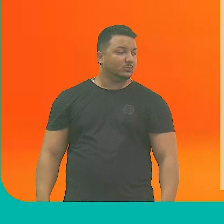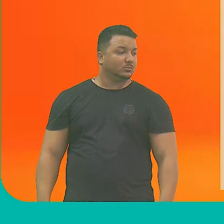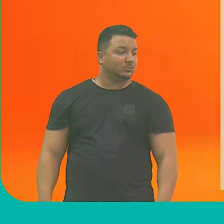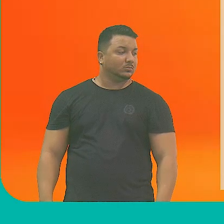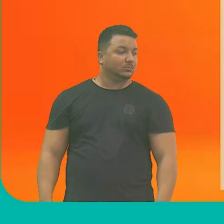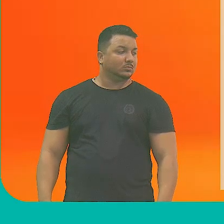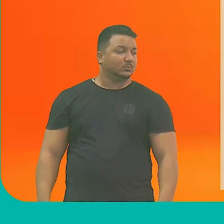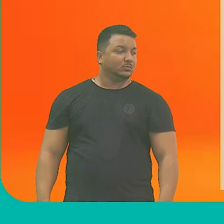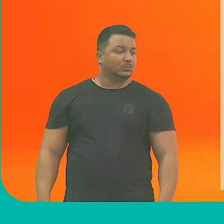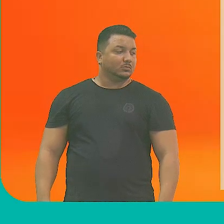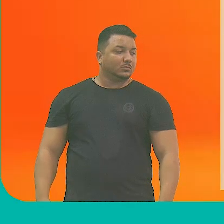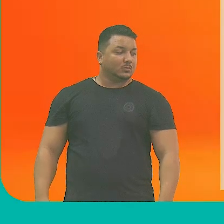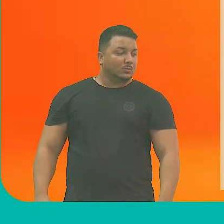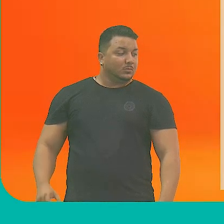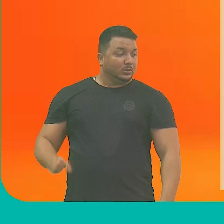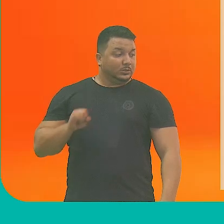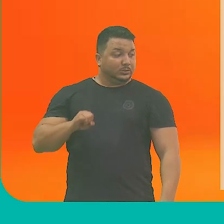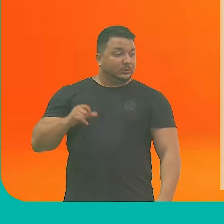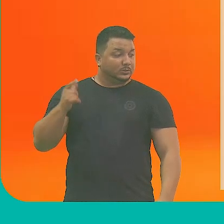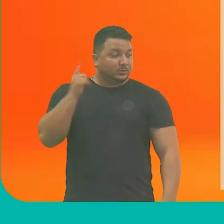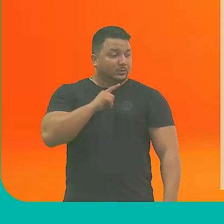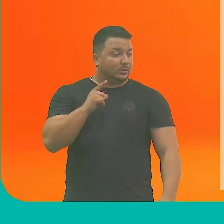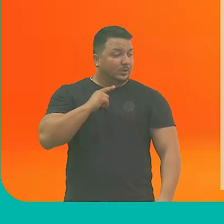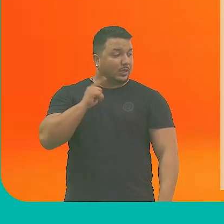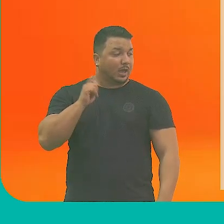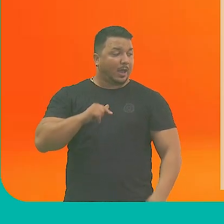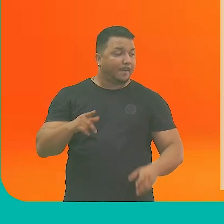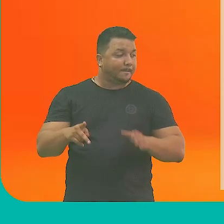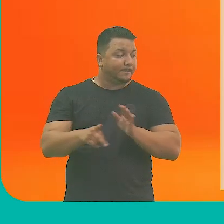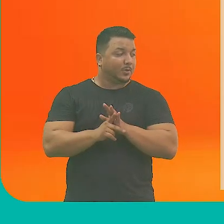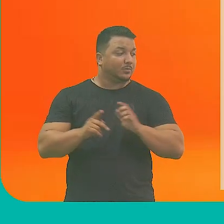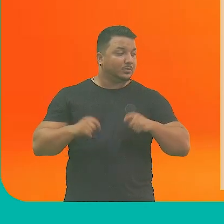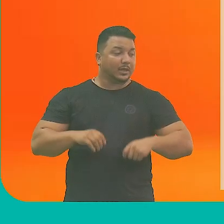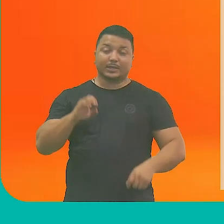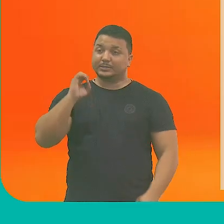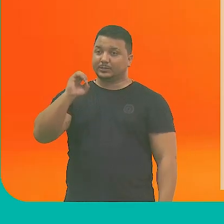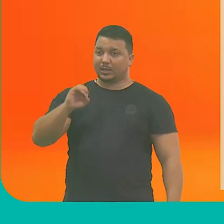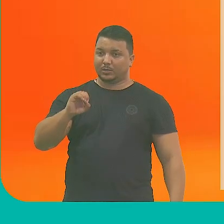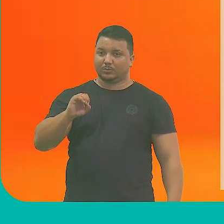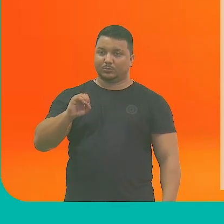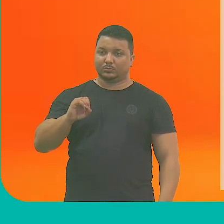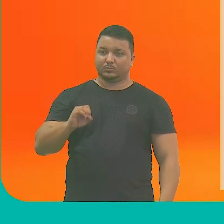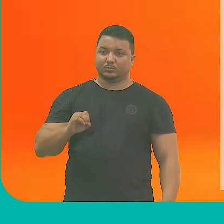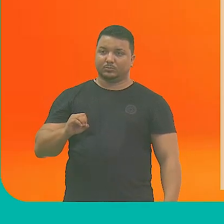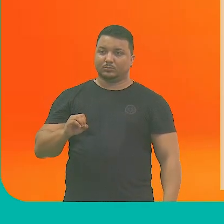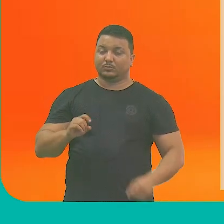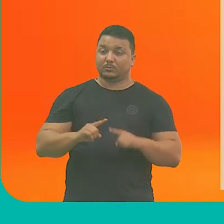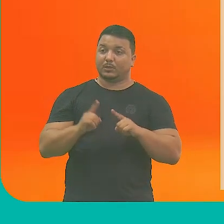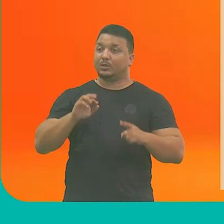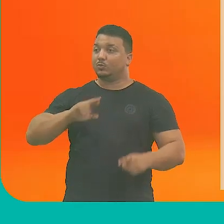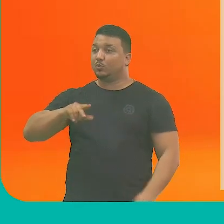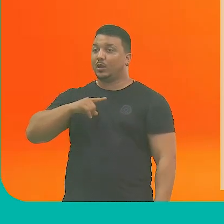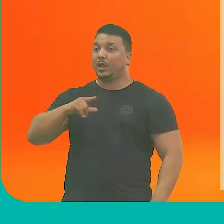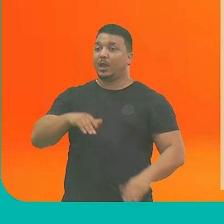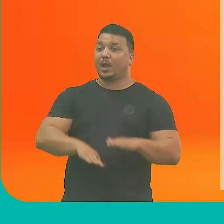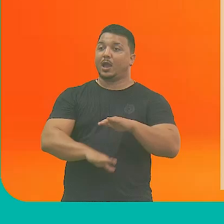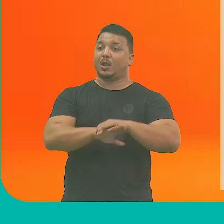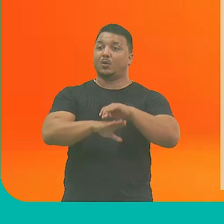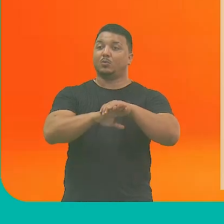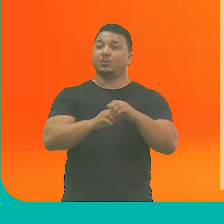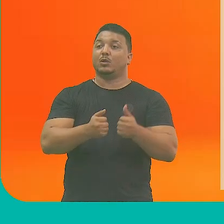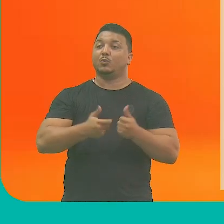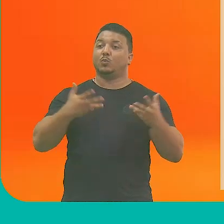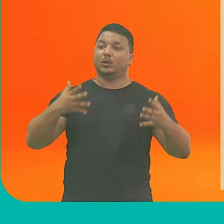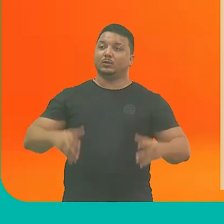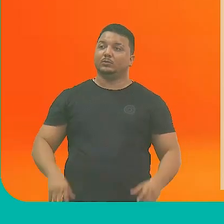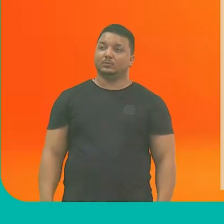se fosse a vazão da torneira, ela seria 0, não é? Só que ele quer a